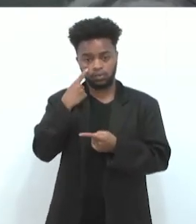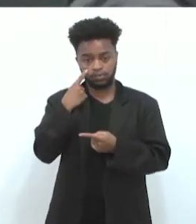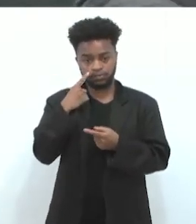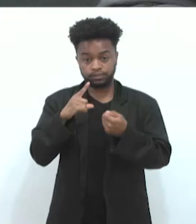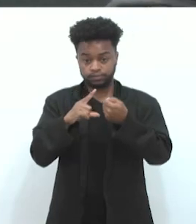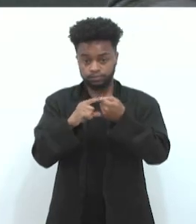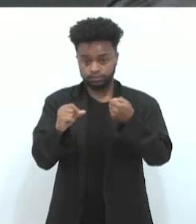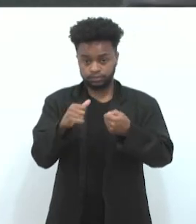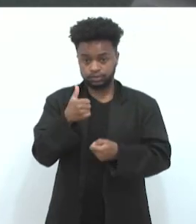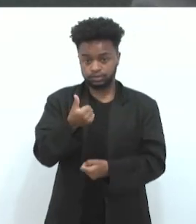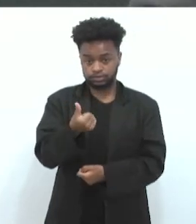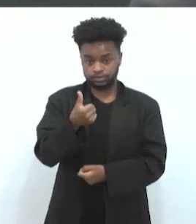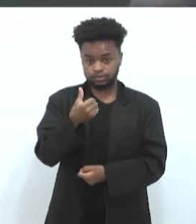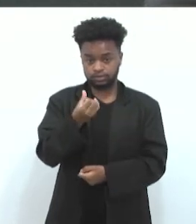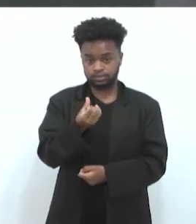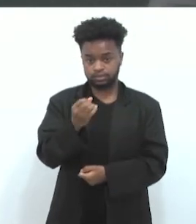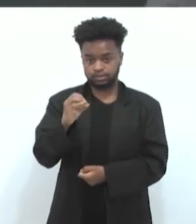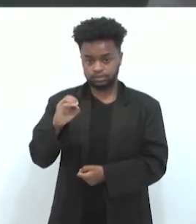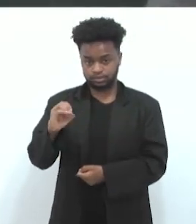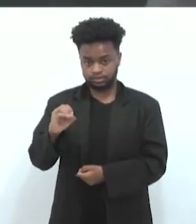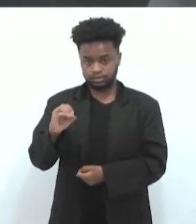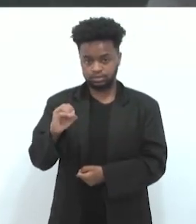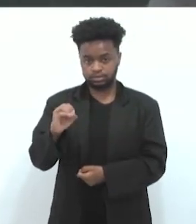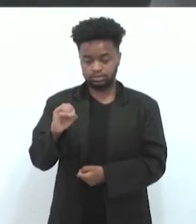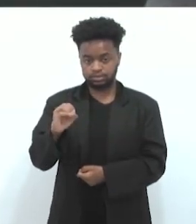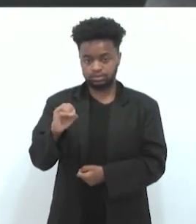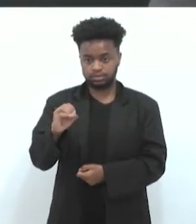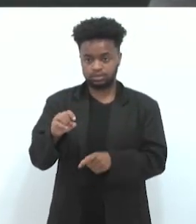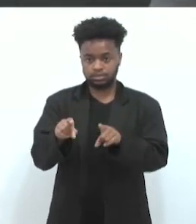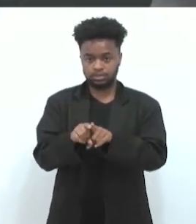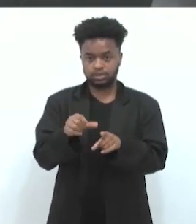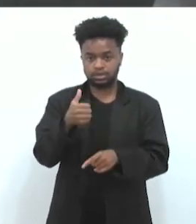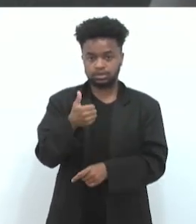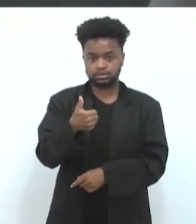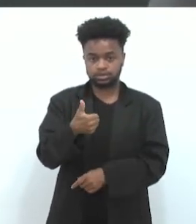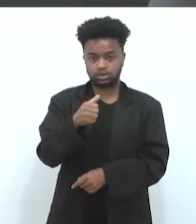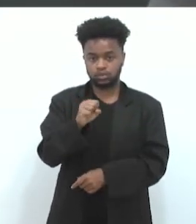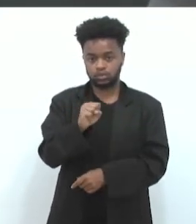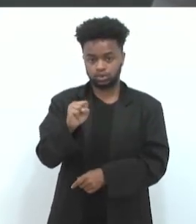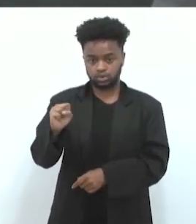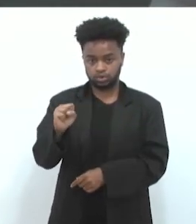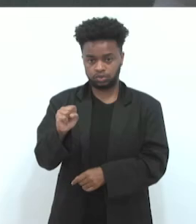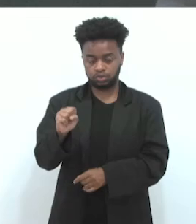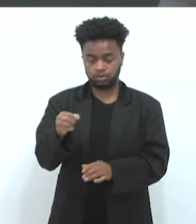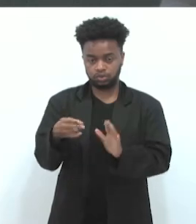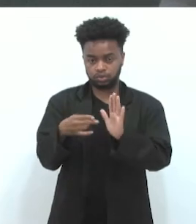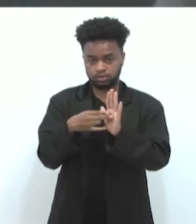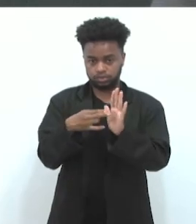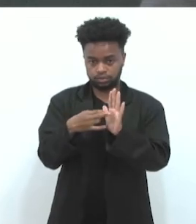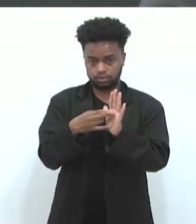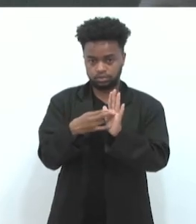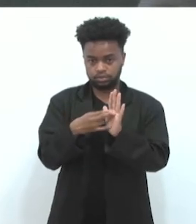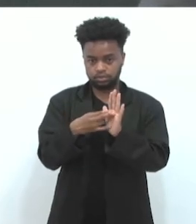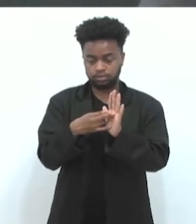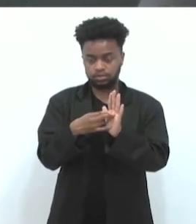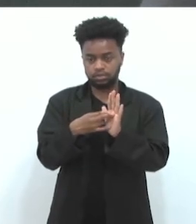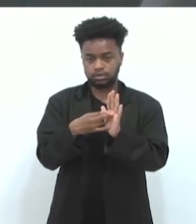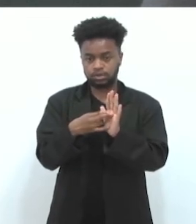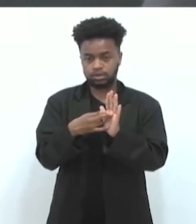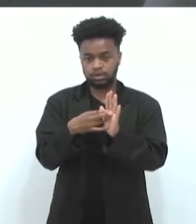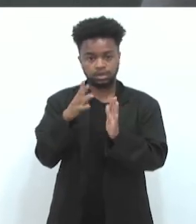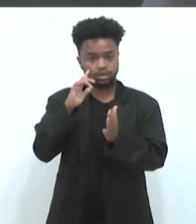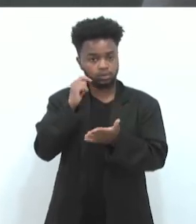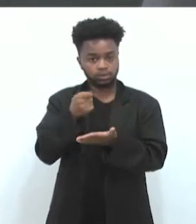artigo 160, os artigos 160 e 188 do regimento interno não